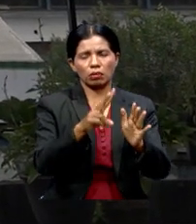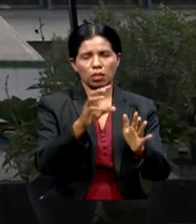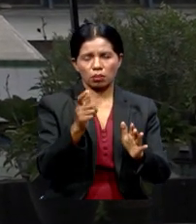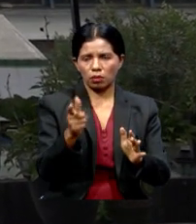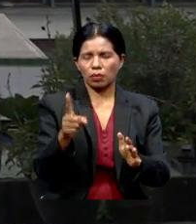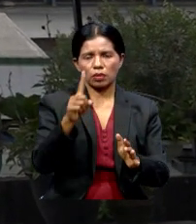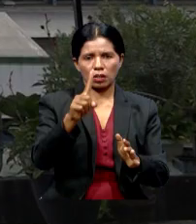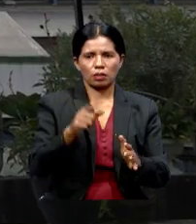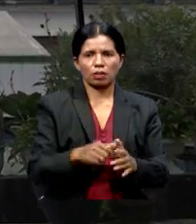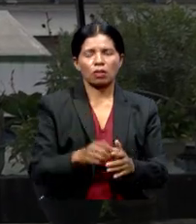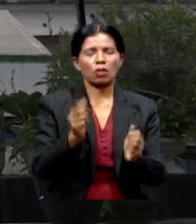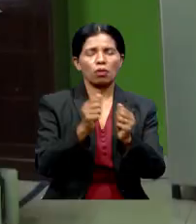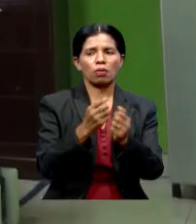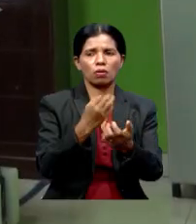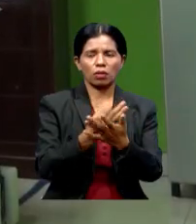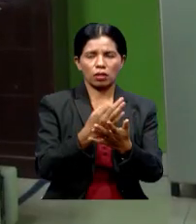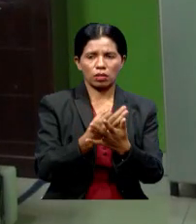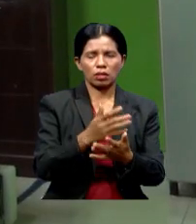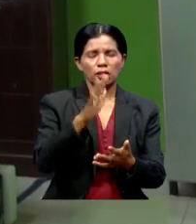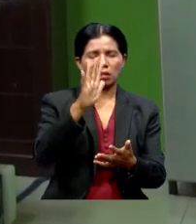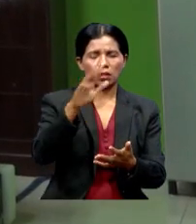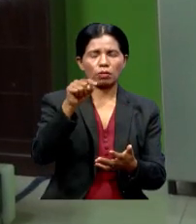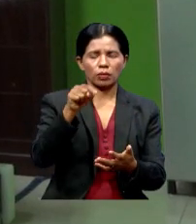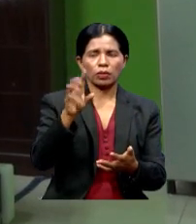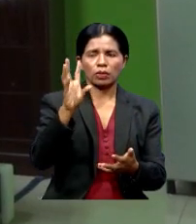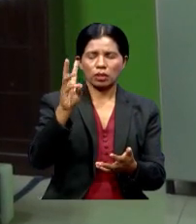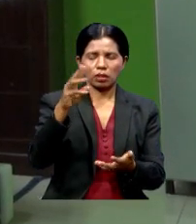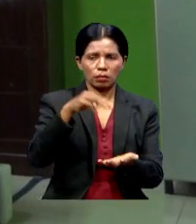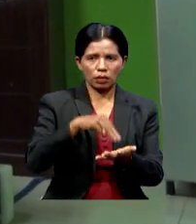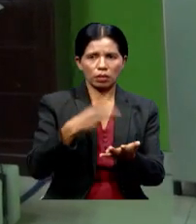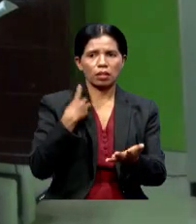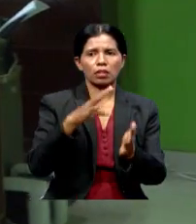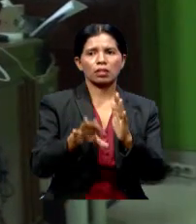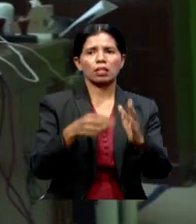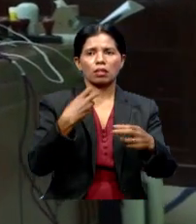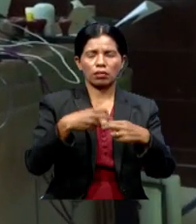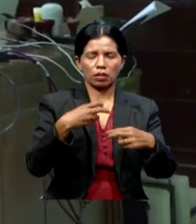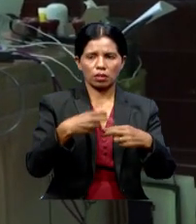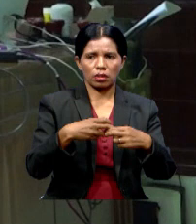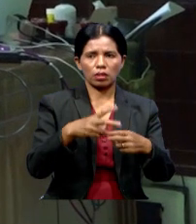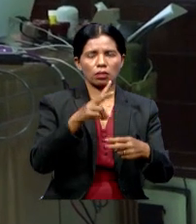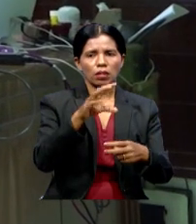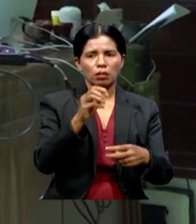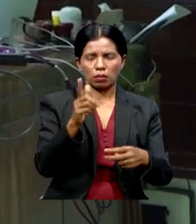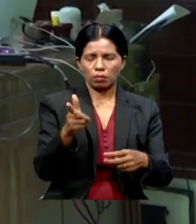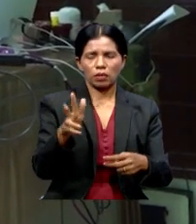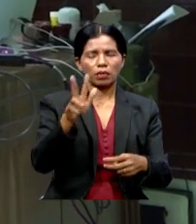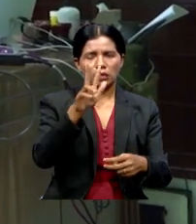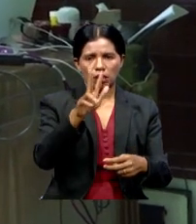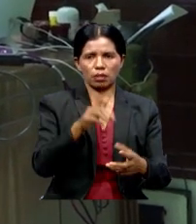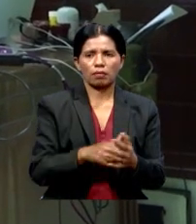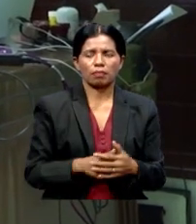cata orçamento 5.6 milhões, né? E ta se reta crise aí moro que é 2023. E